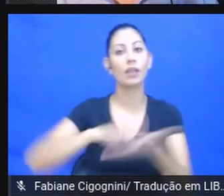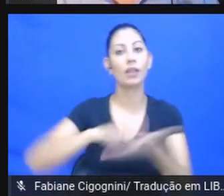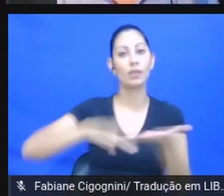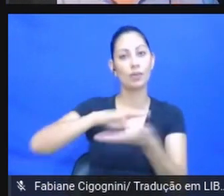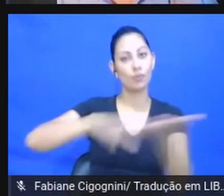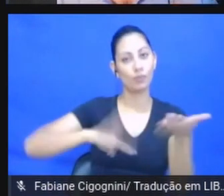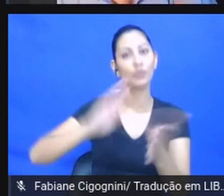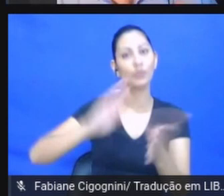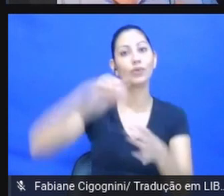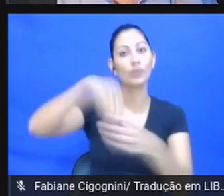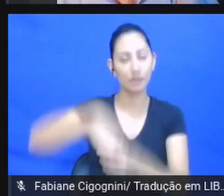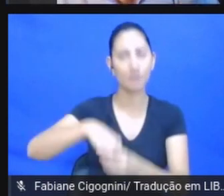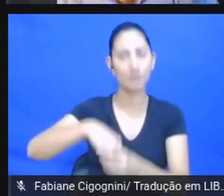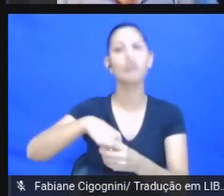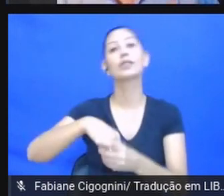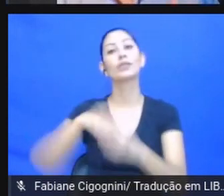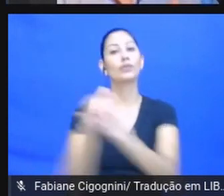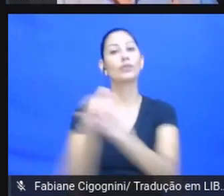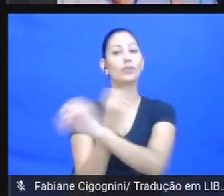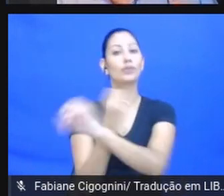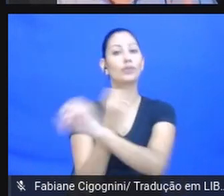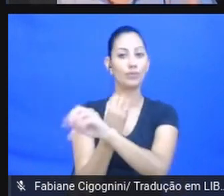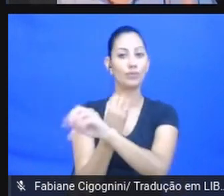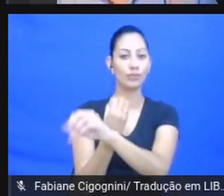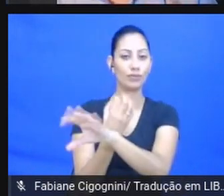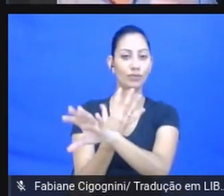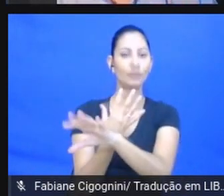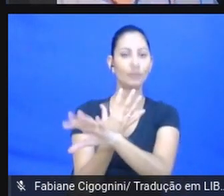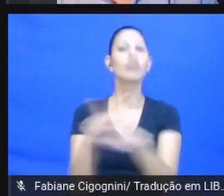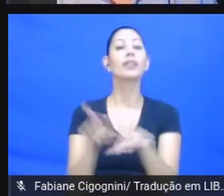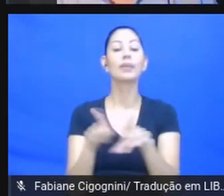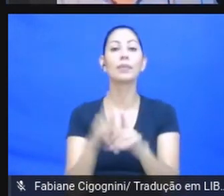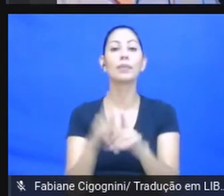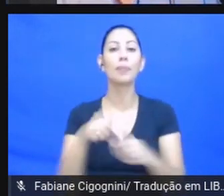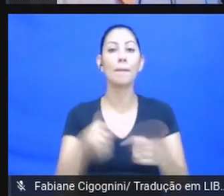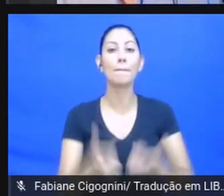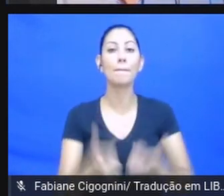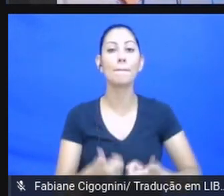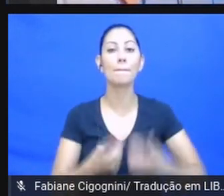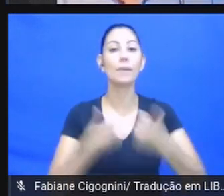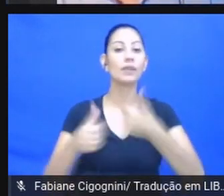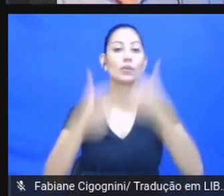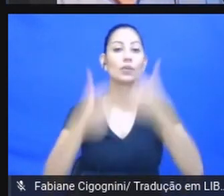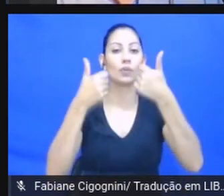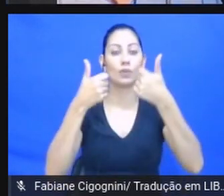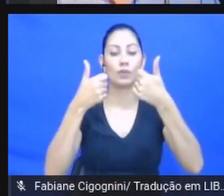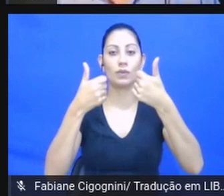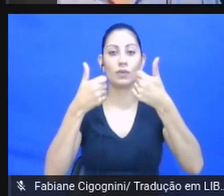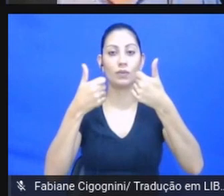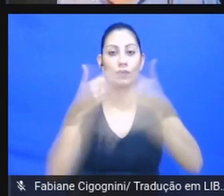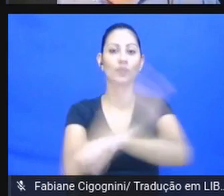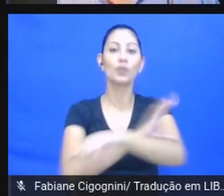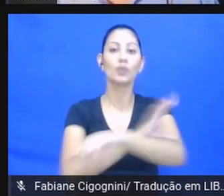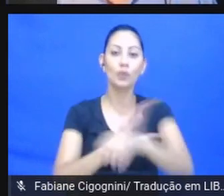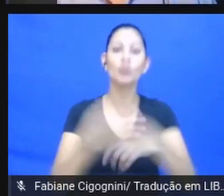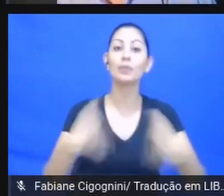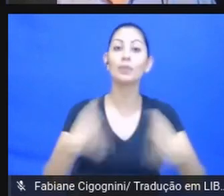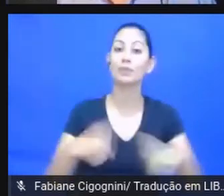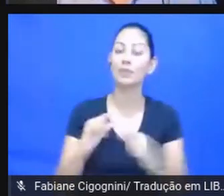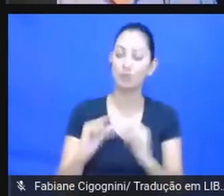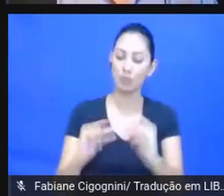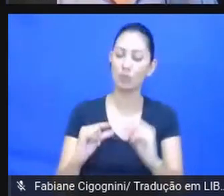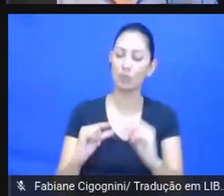e um EAD que aos poucos tem que ter mais qualidade, portanto, que os custos terão que ser um